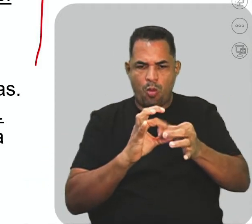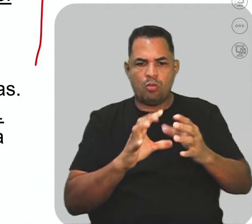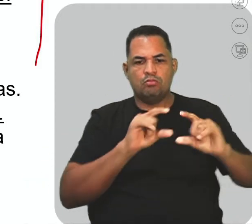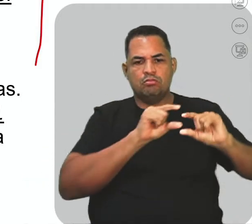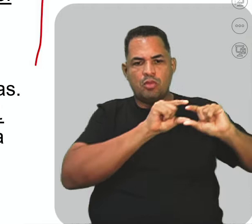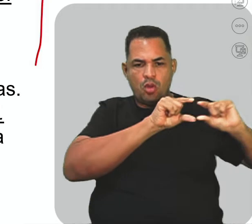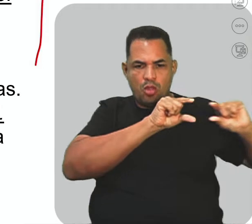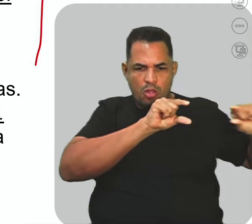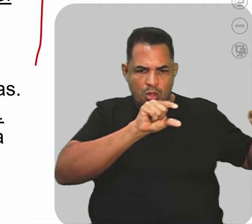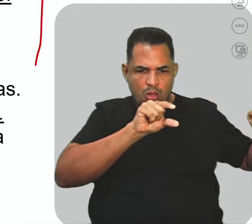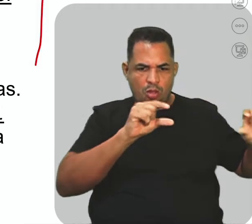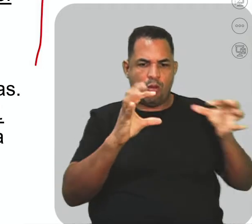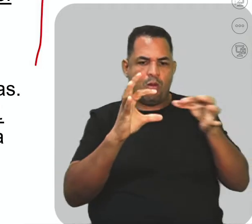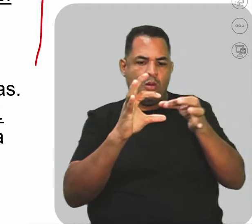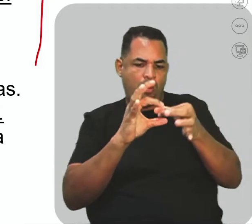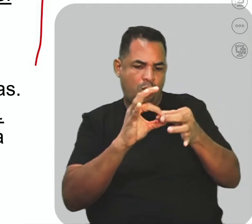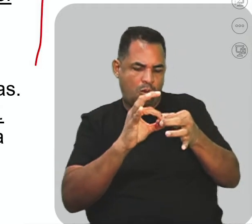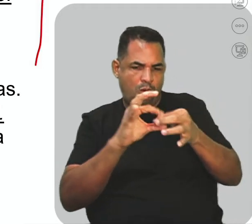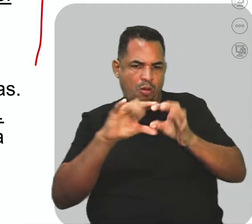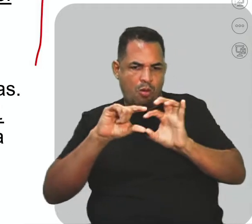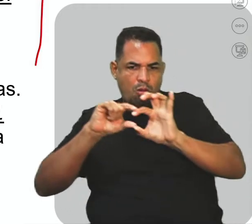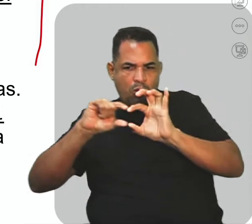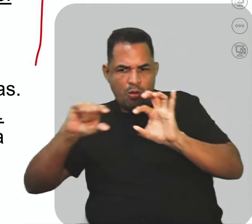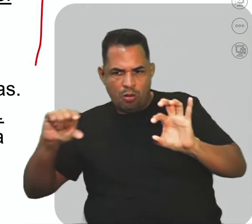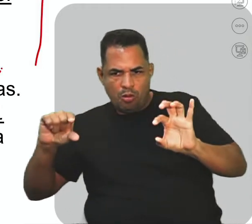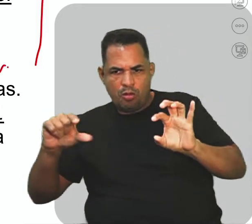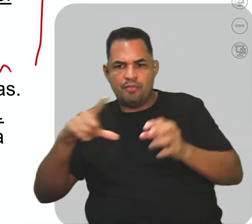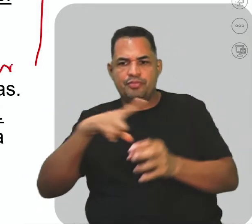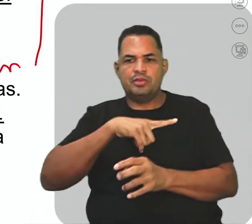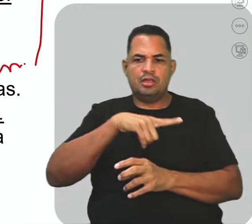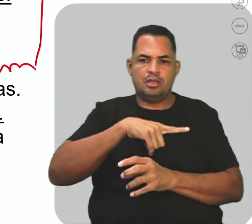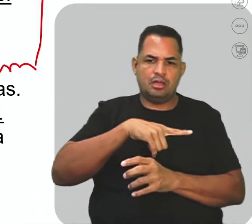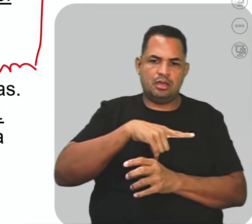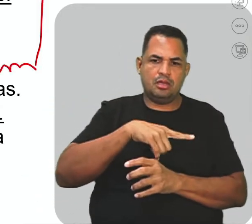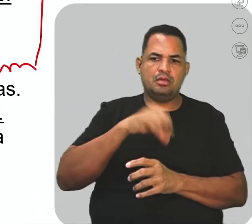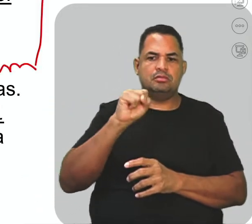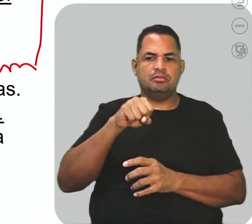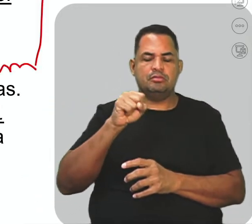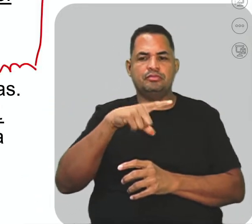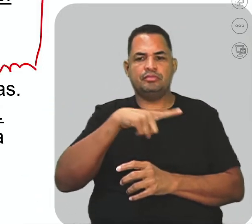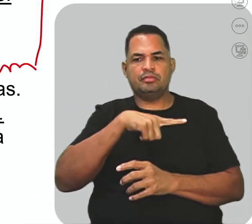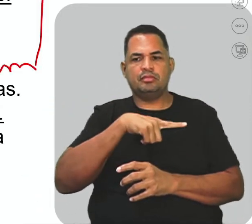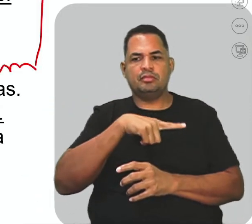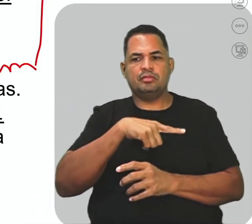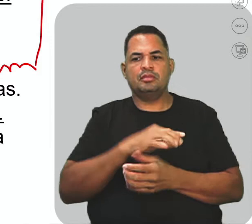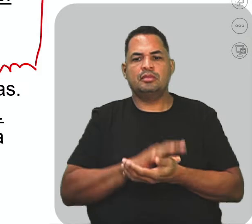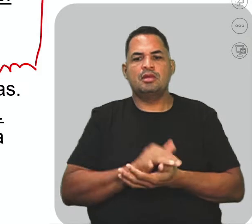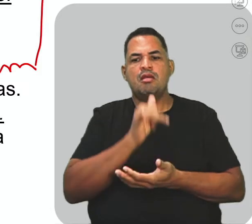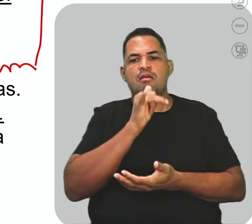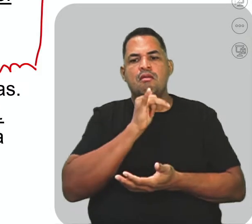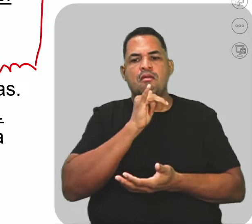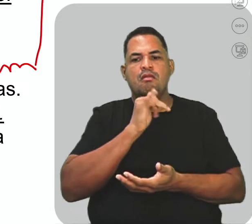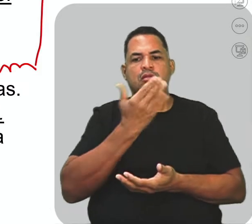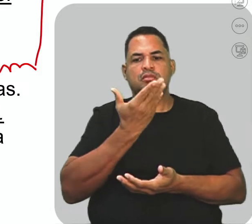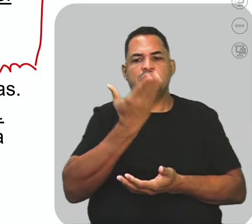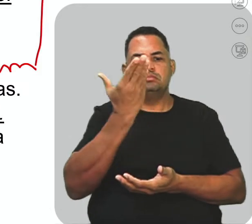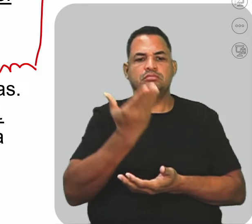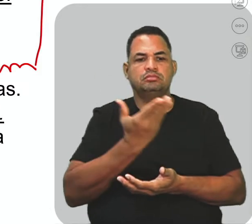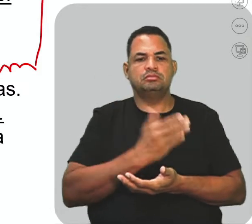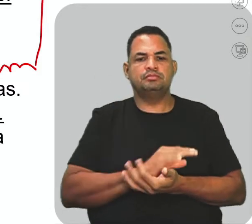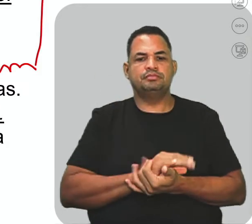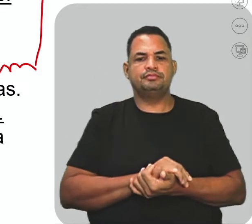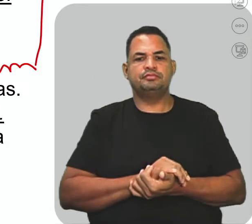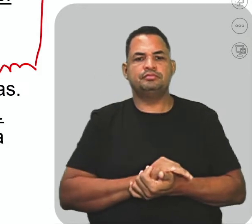tem, né? Vamos colocar aqui, sim, ela tem, né? Um exemplo bem, já aqui